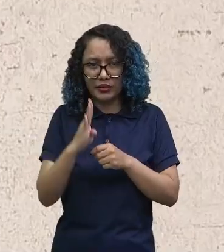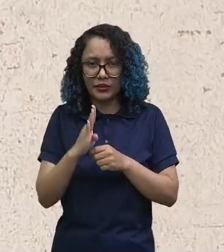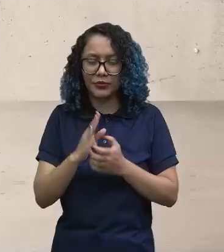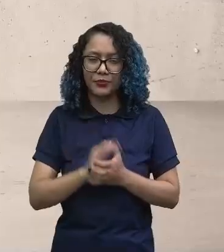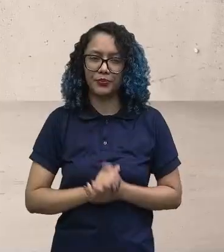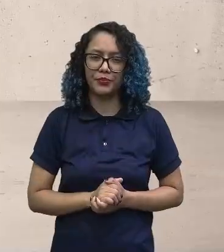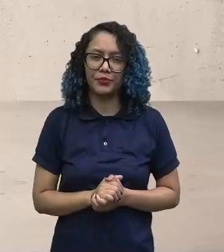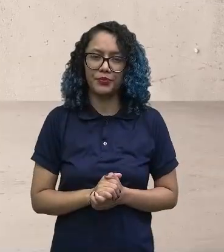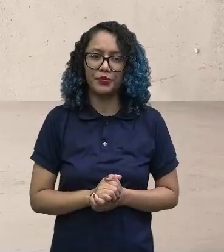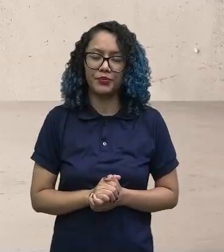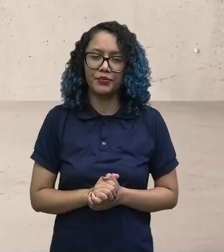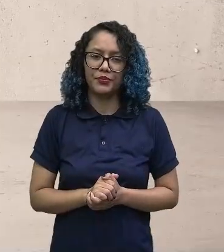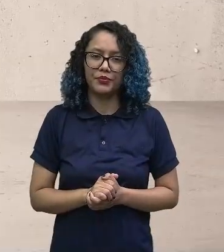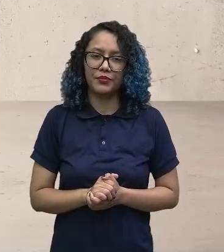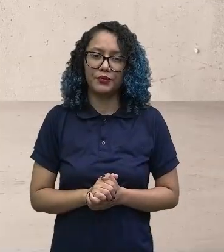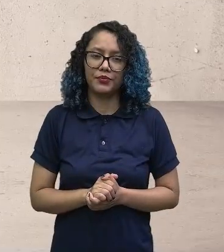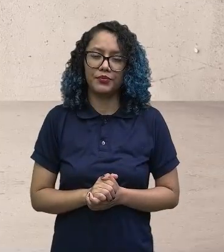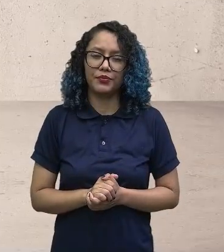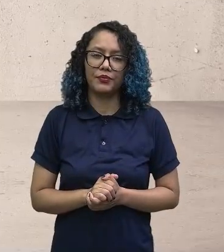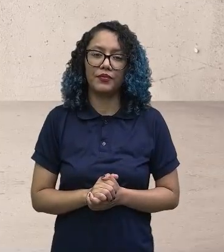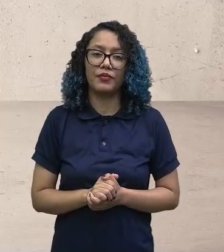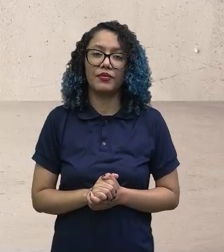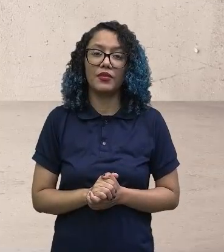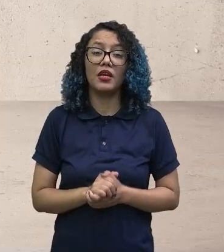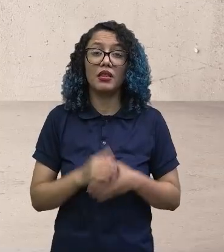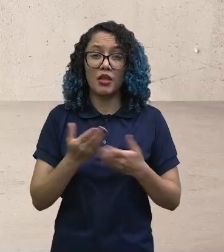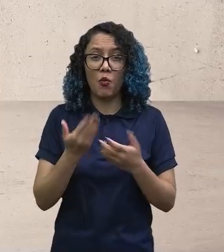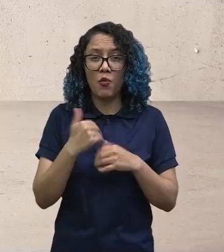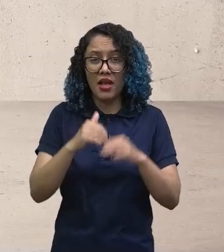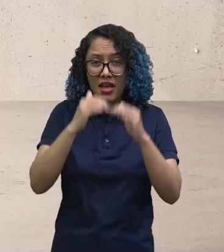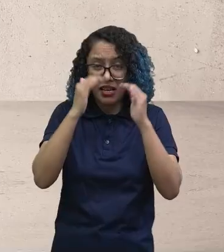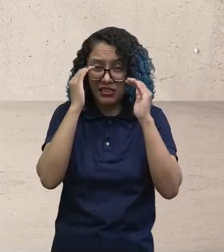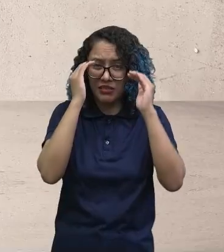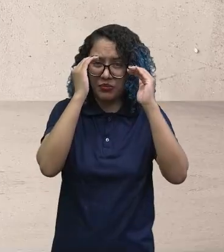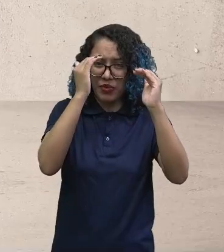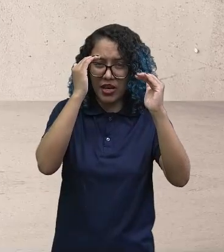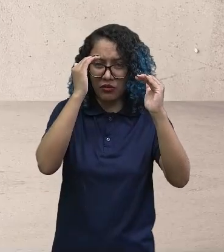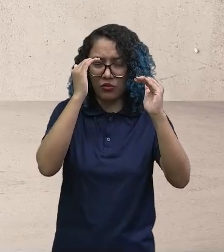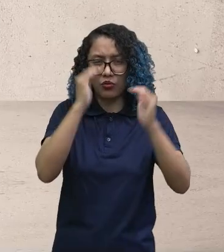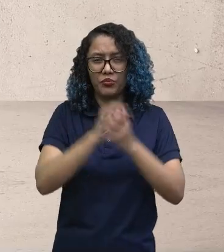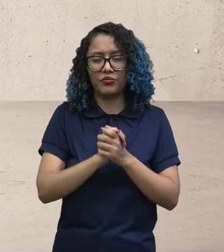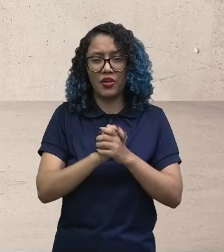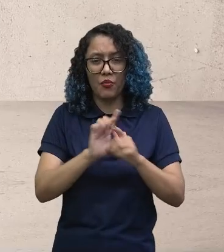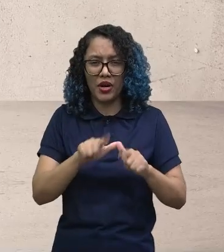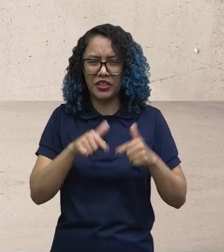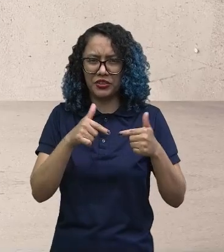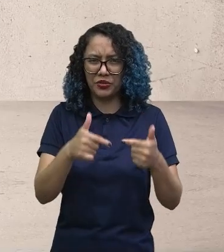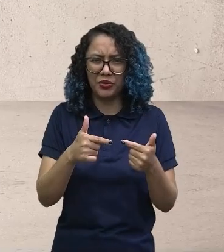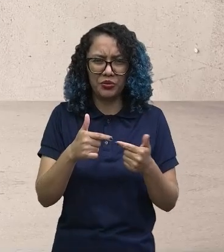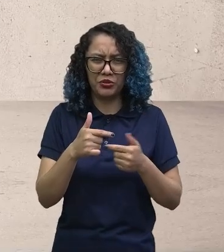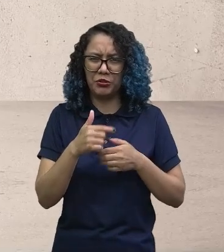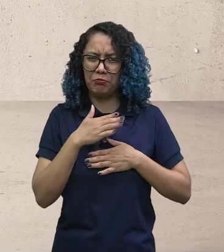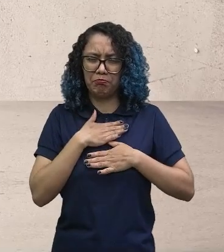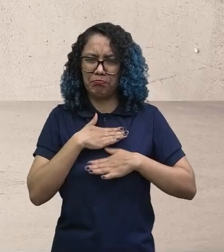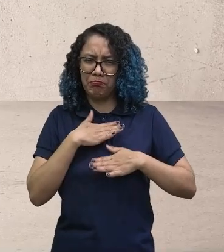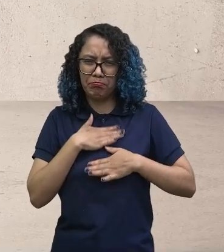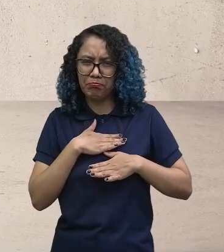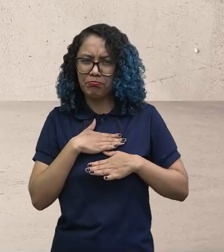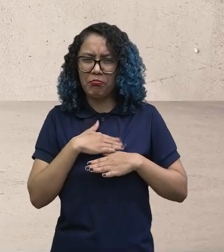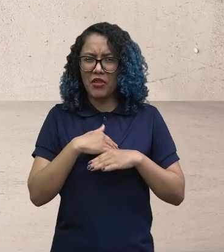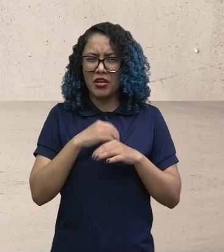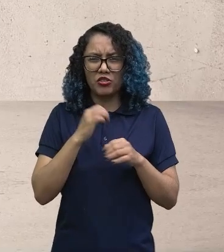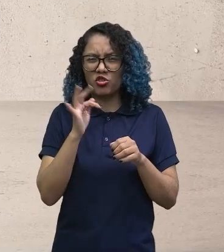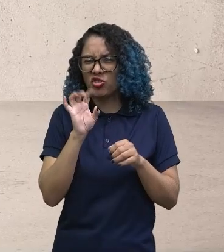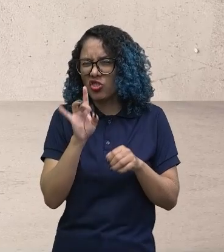nação. O respeito não é apenas uma atitude passiva de tolerância, é uma